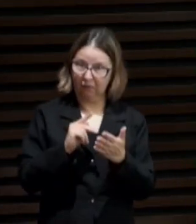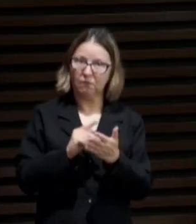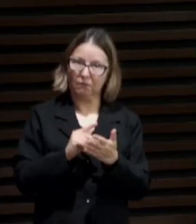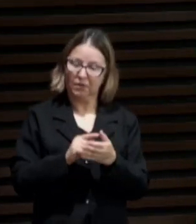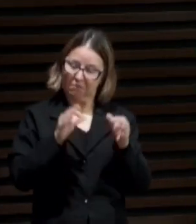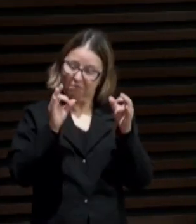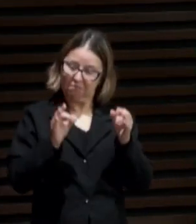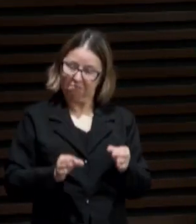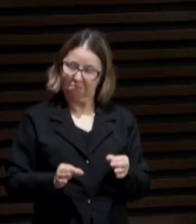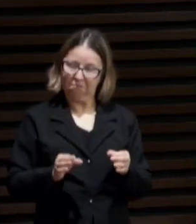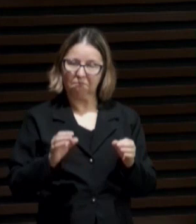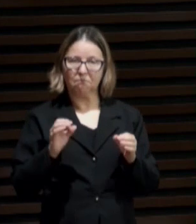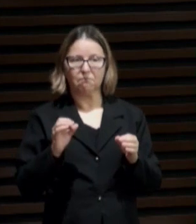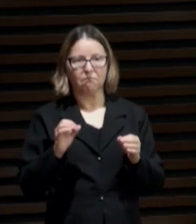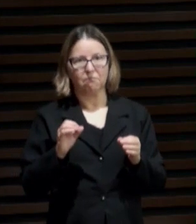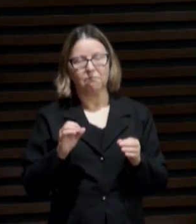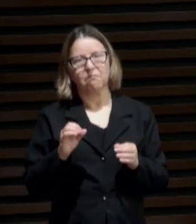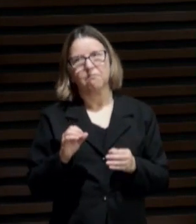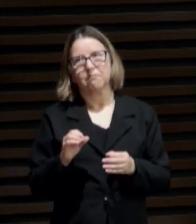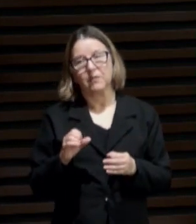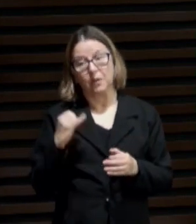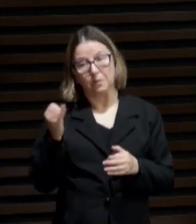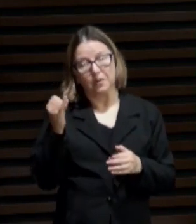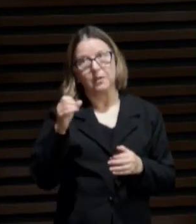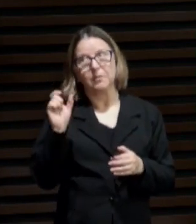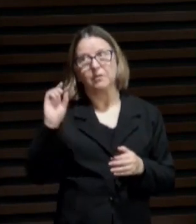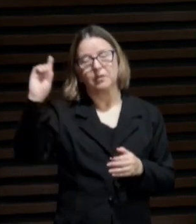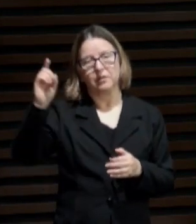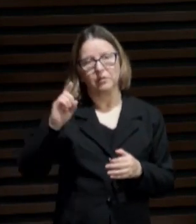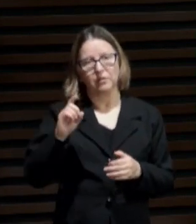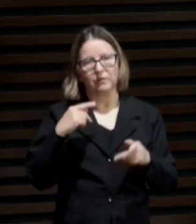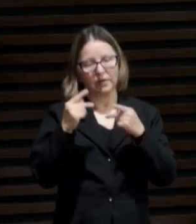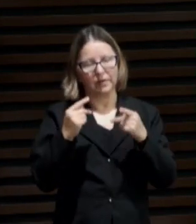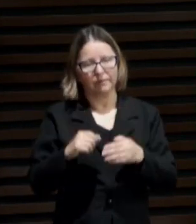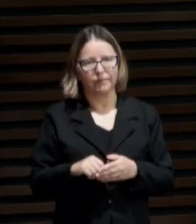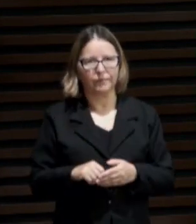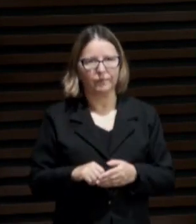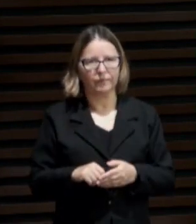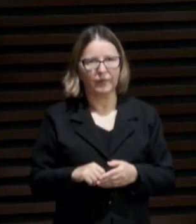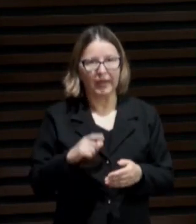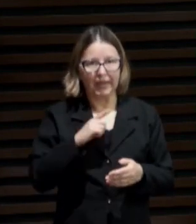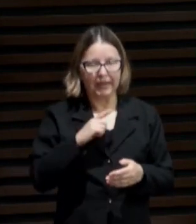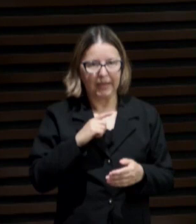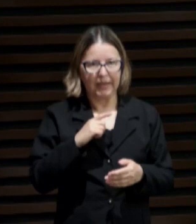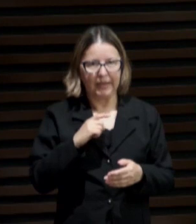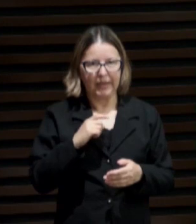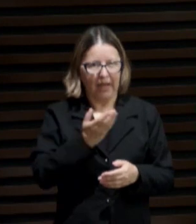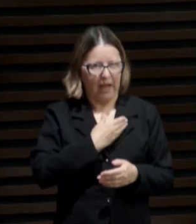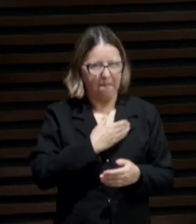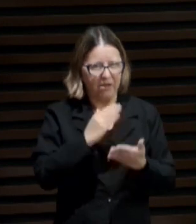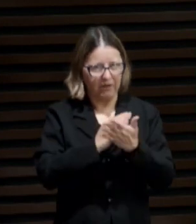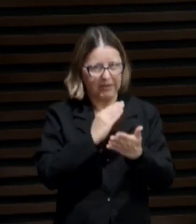absoluta e preciosa que a palavra de Deus está dizendo. Quantas pessoas não foram separadas